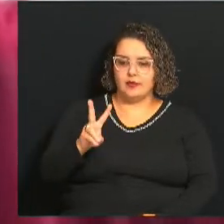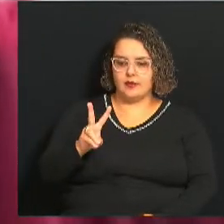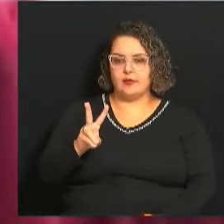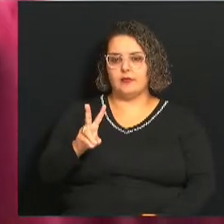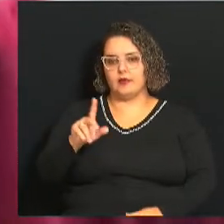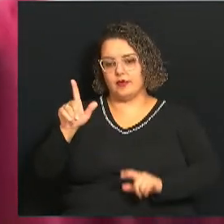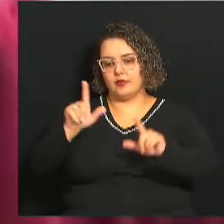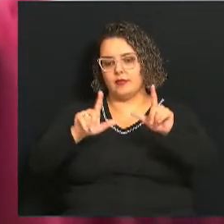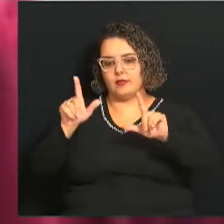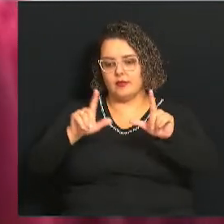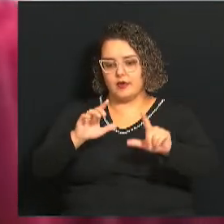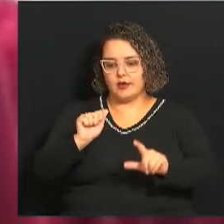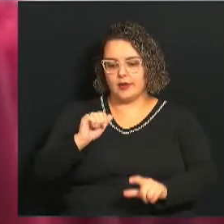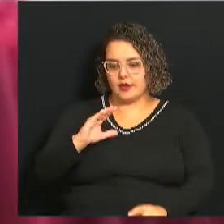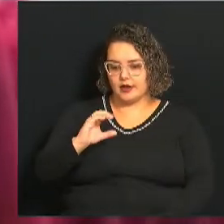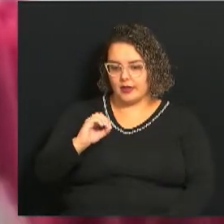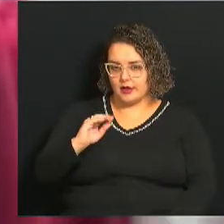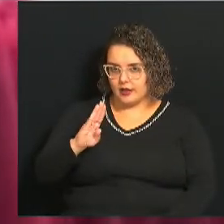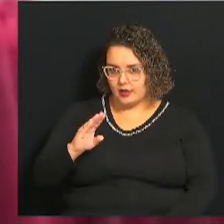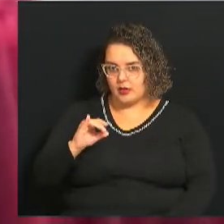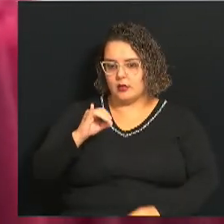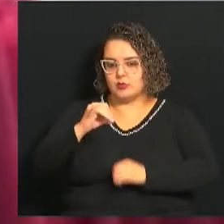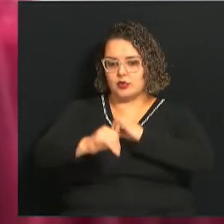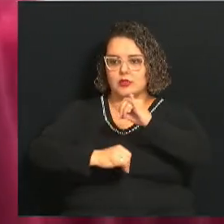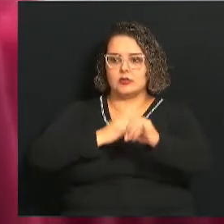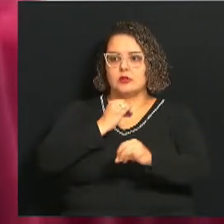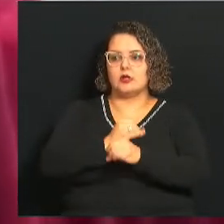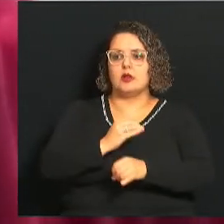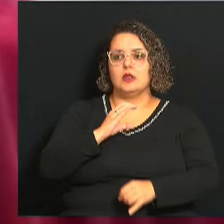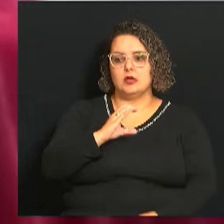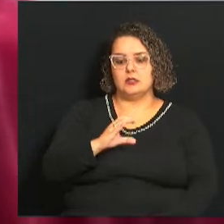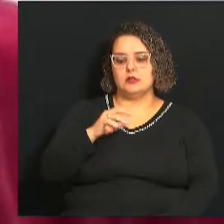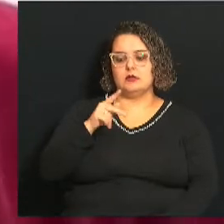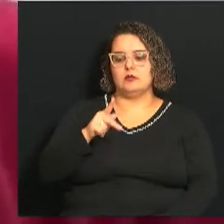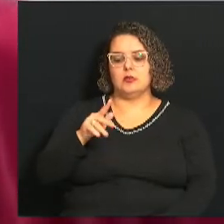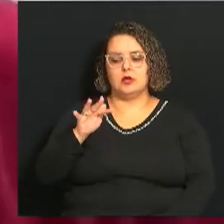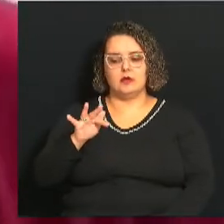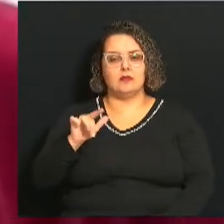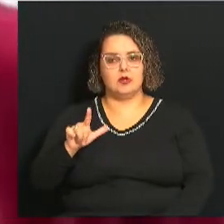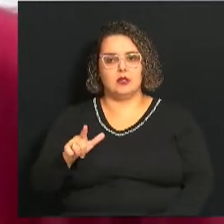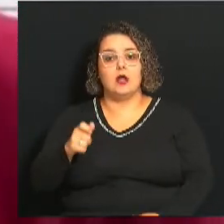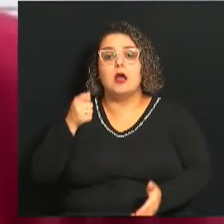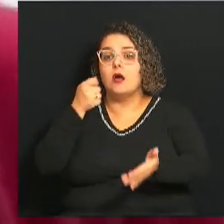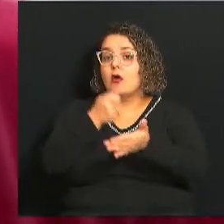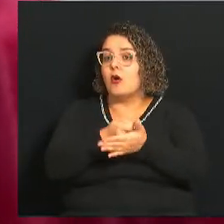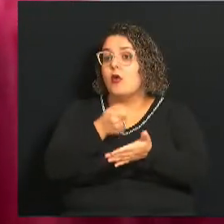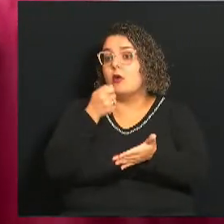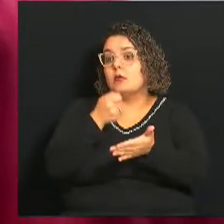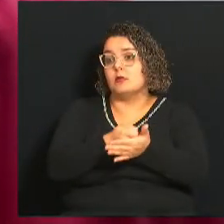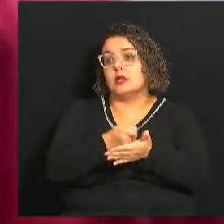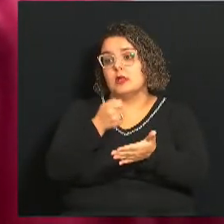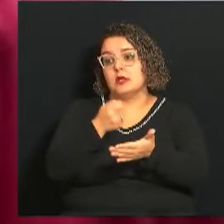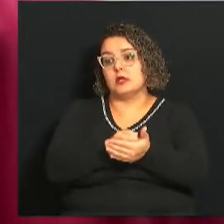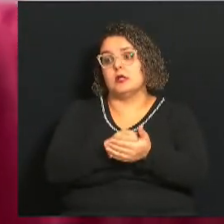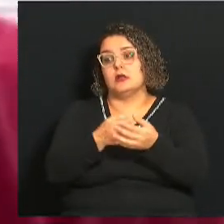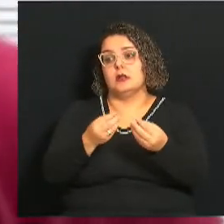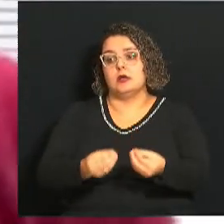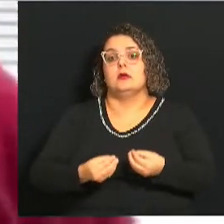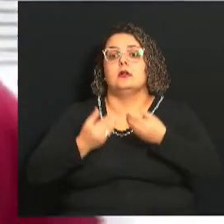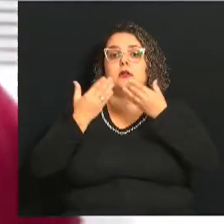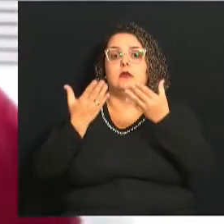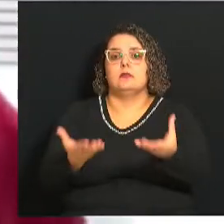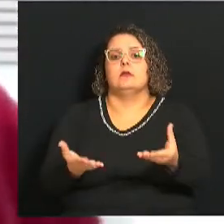né? Então, é importante registrar o seguinte, a CPFL é obrigada a conceder